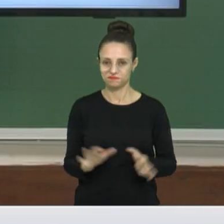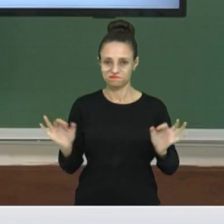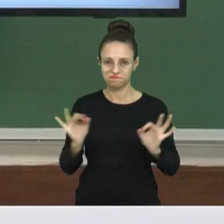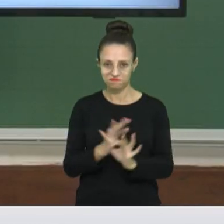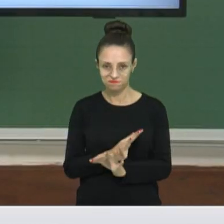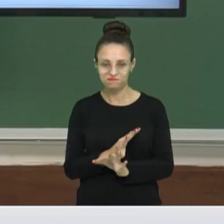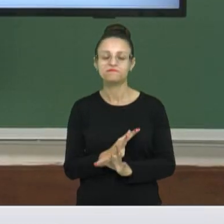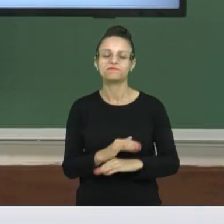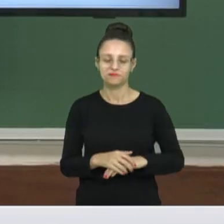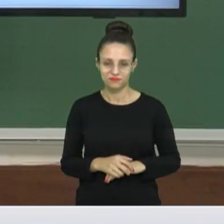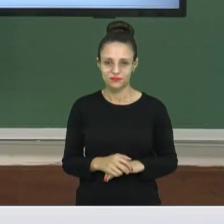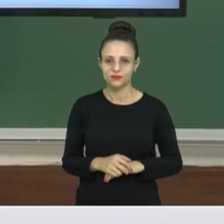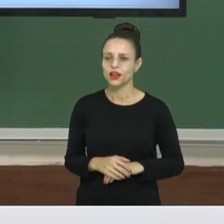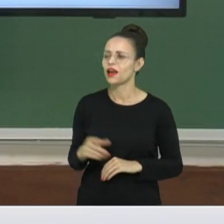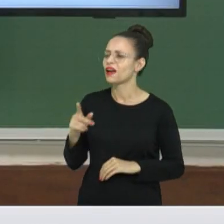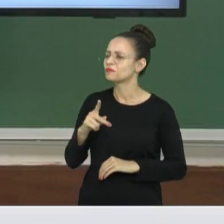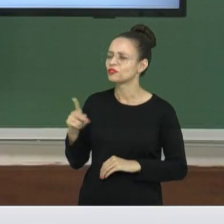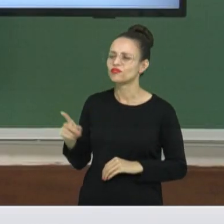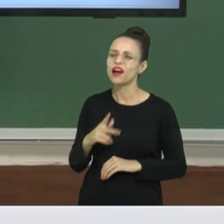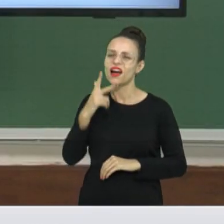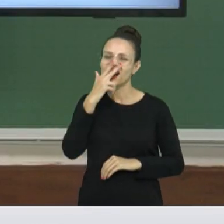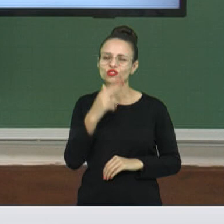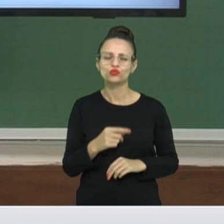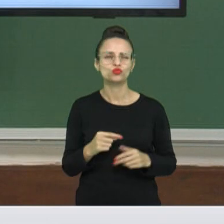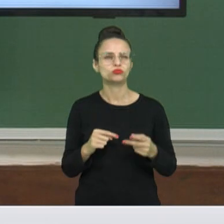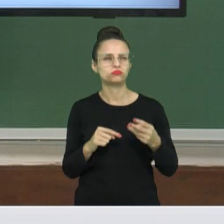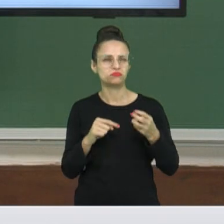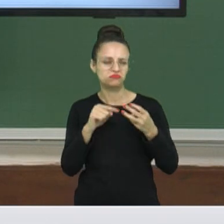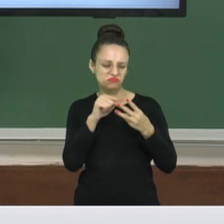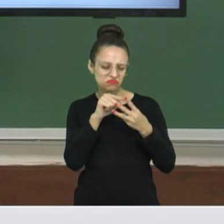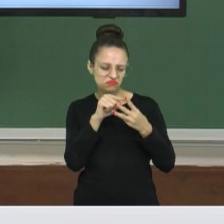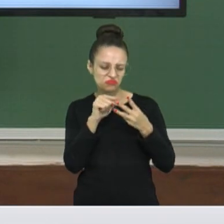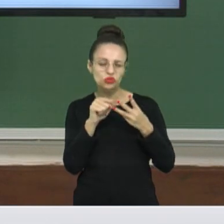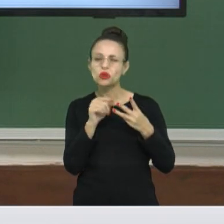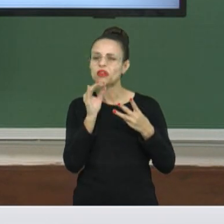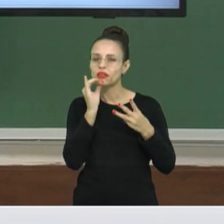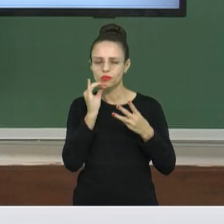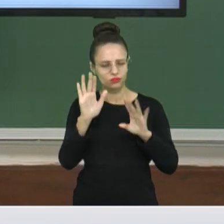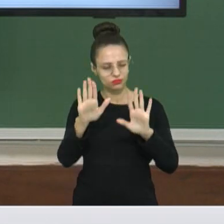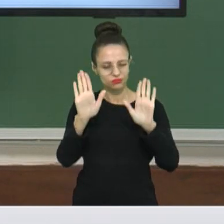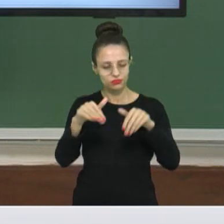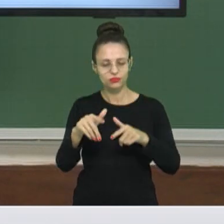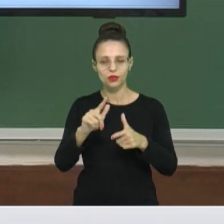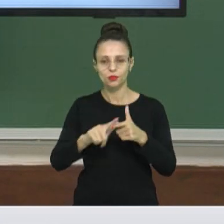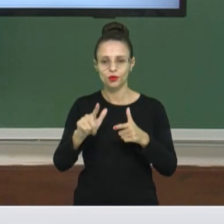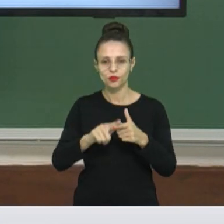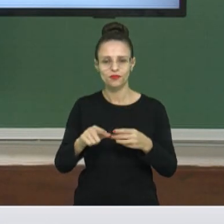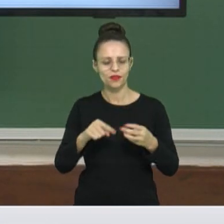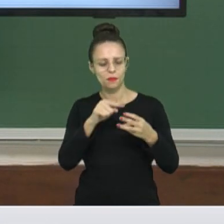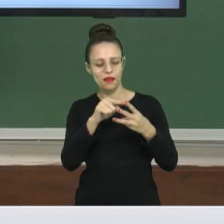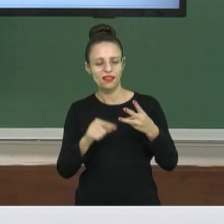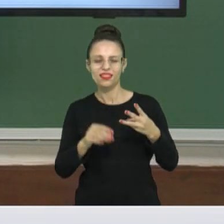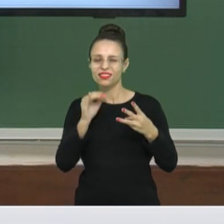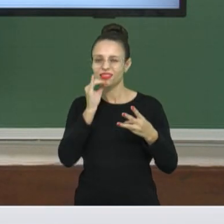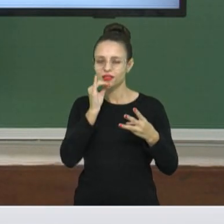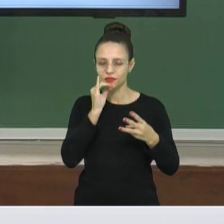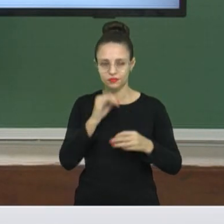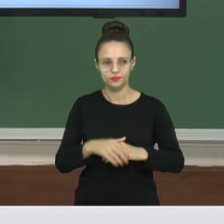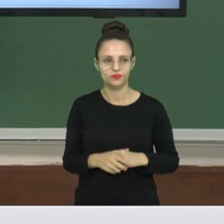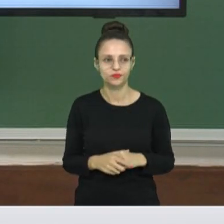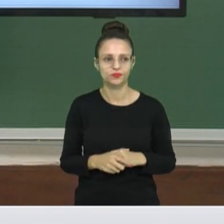fez? Ai, professora, eu só achei 2 condições. Não tem problema, a gente vai tentar achar as 3 juntos